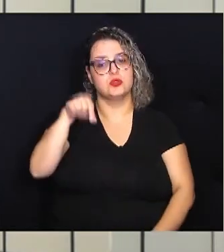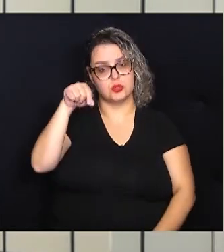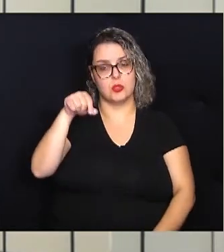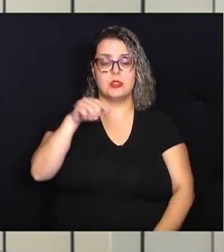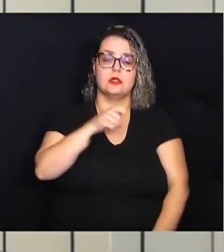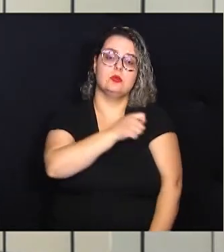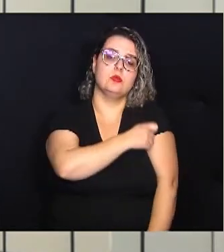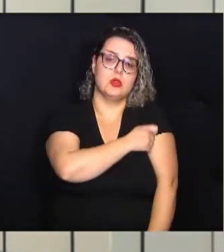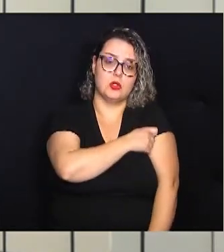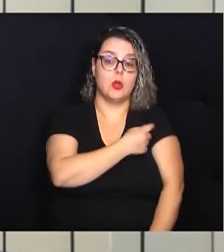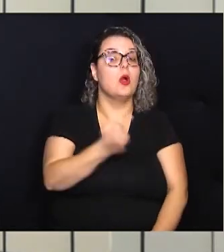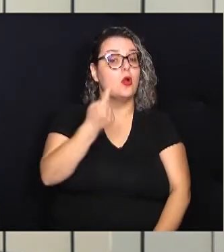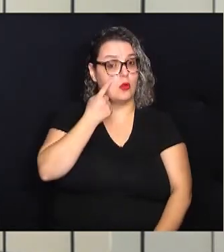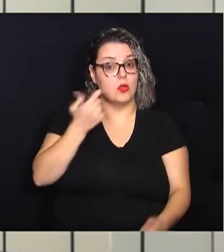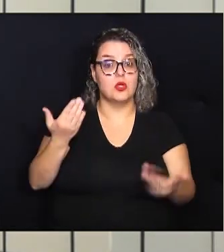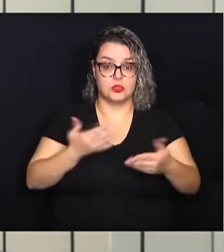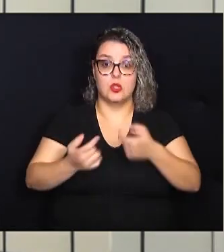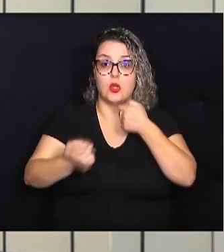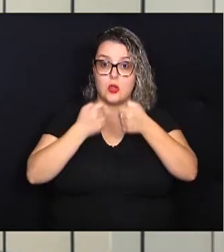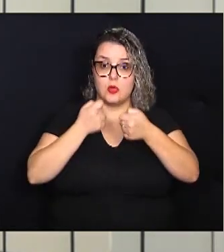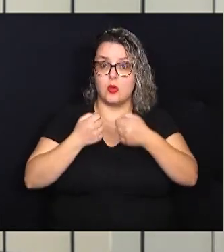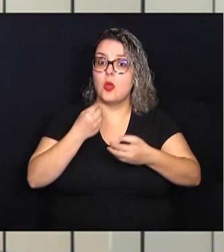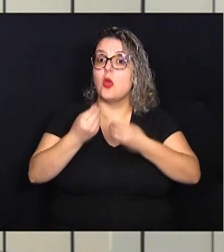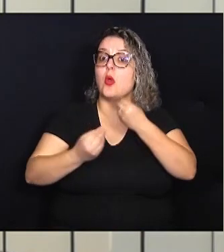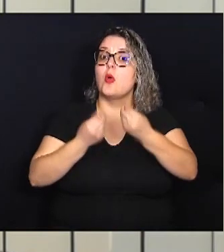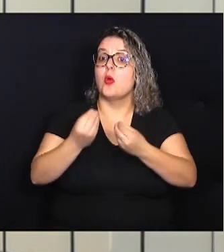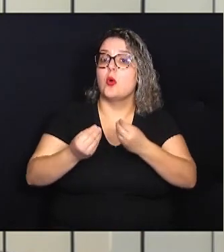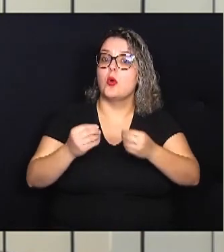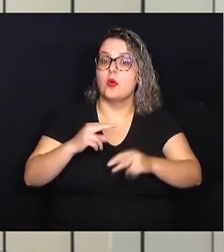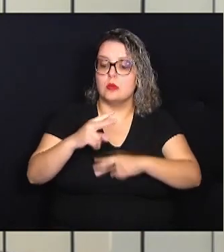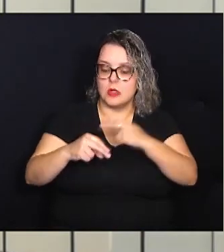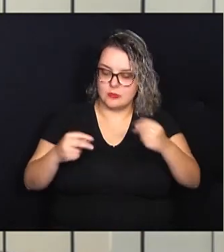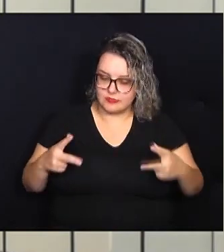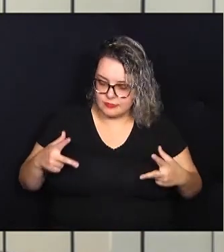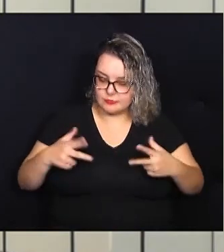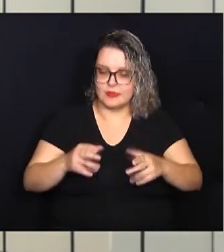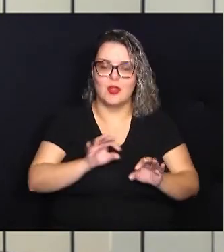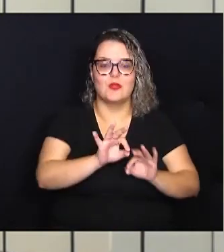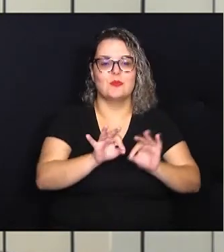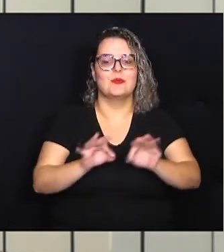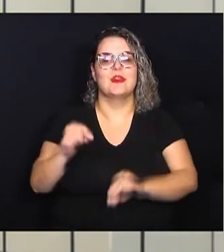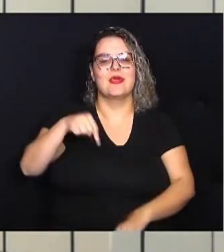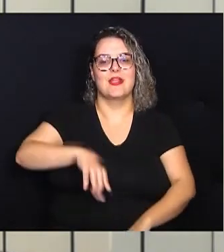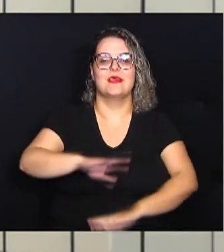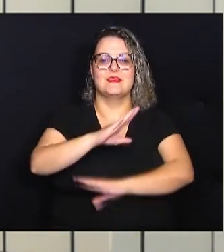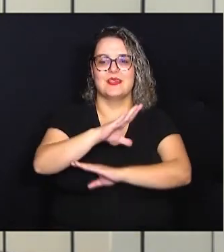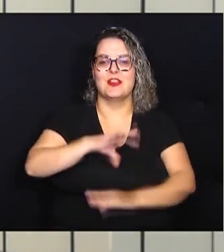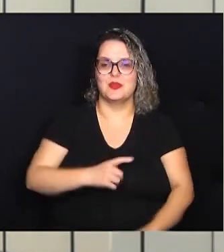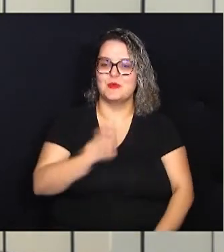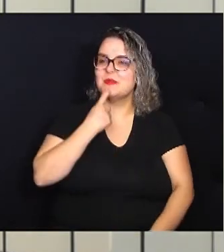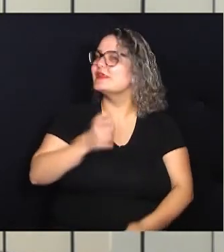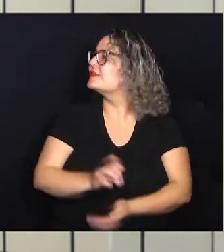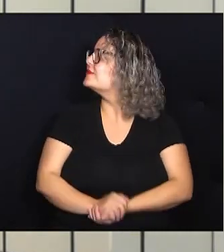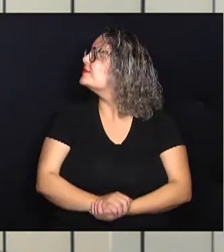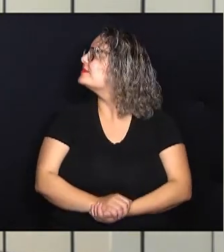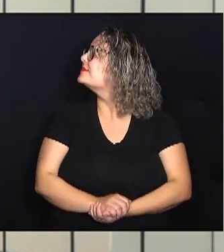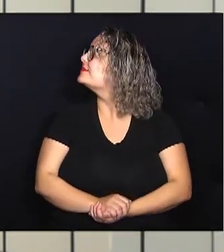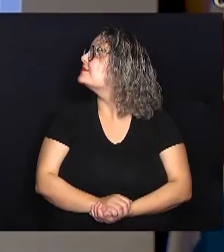estudante. Confira agora na reportagem como foi a inauguração do programa aqui na Câmara Municipal.